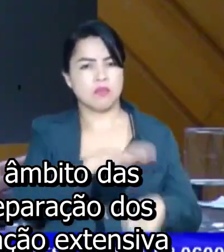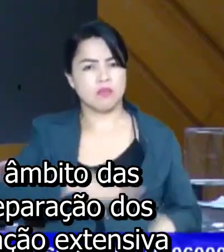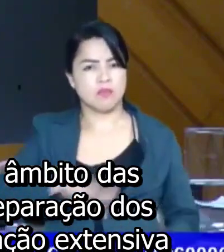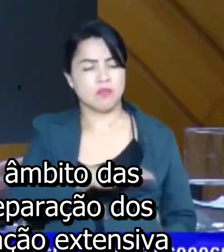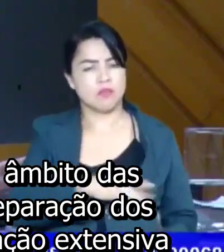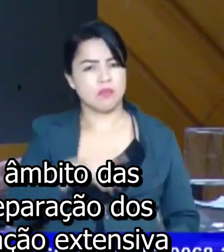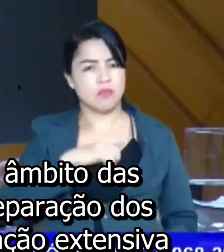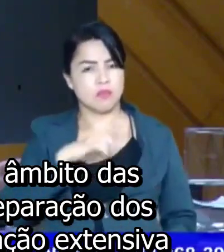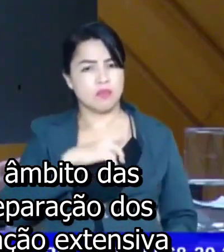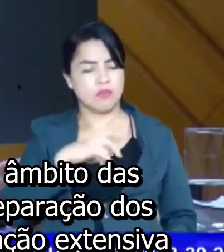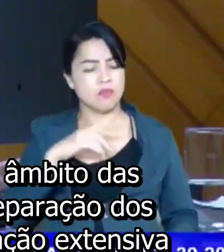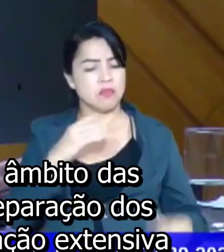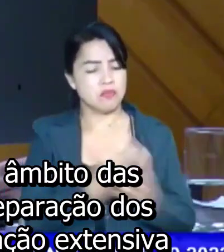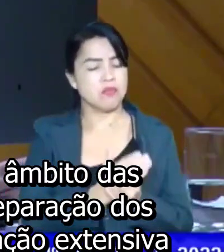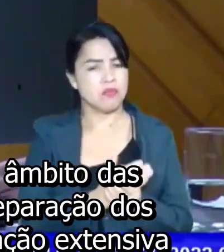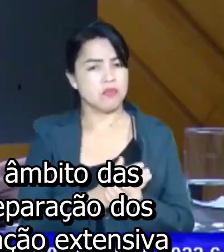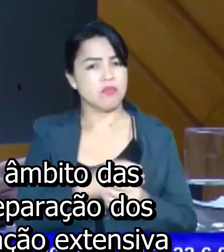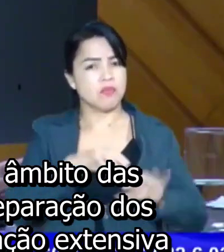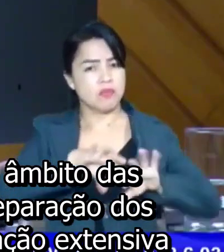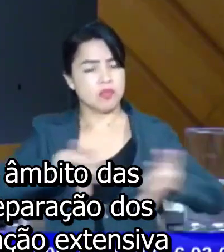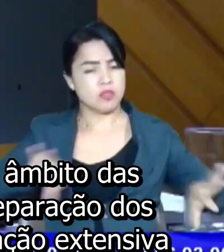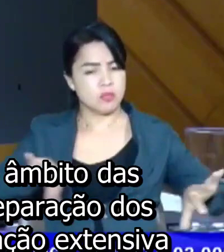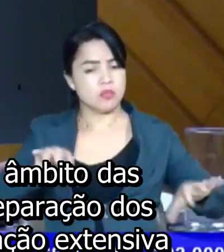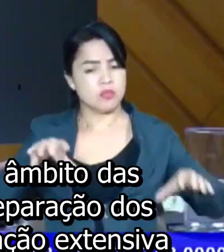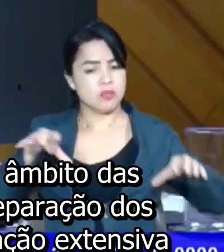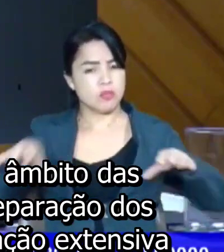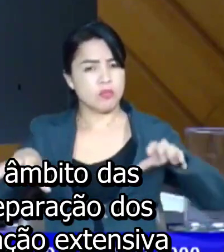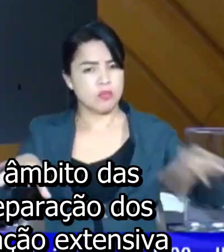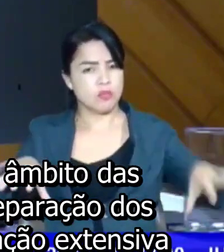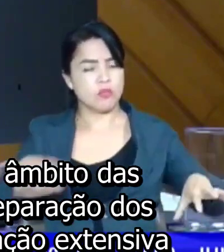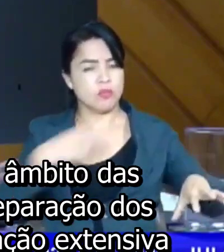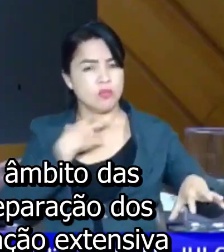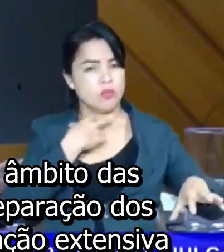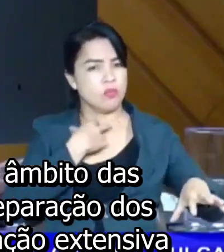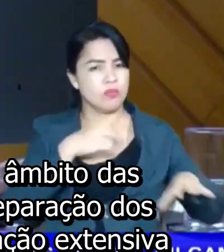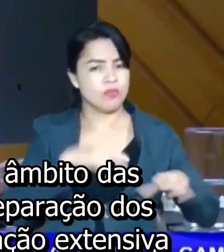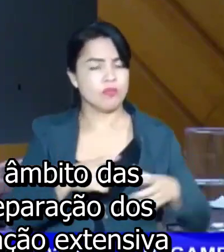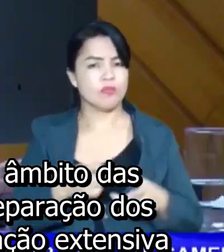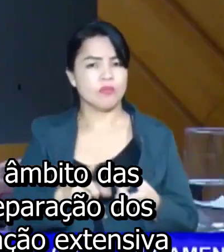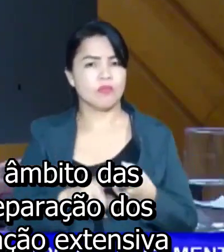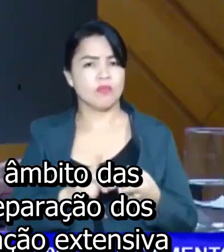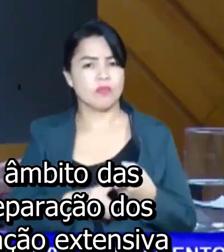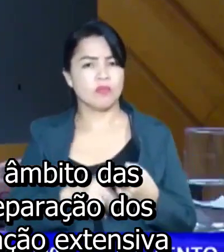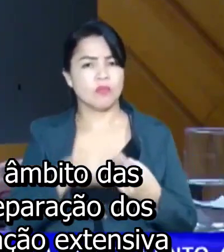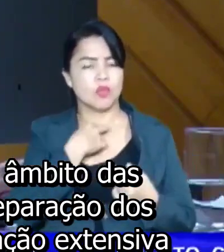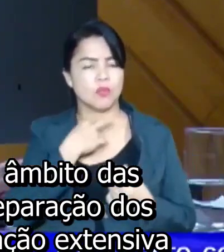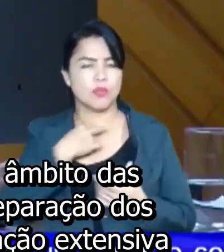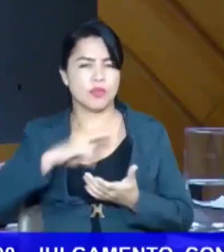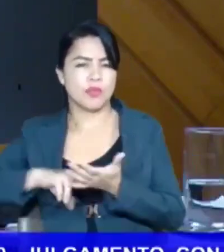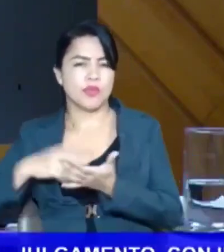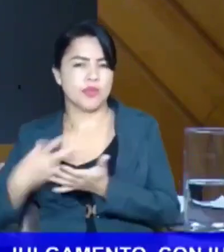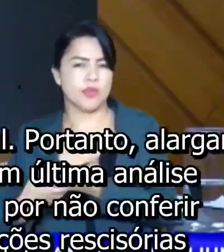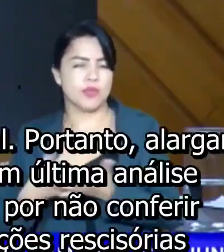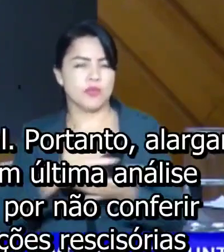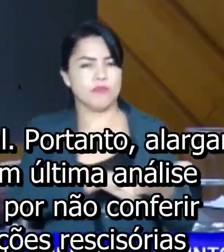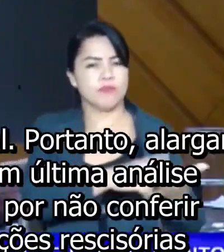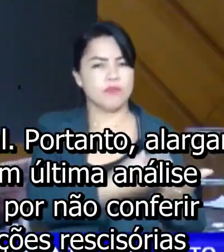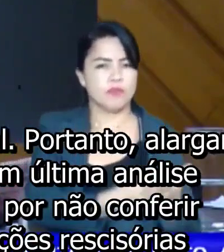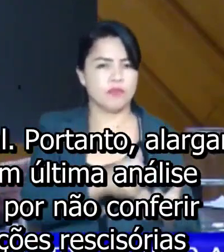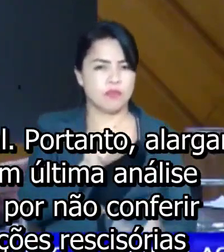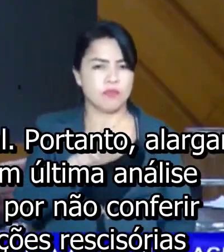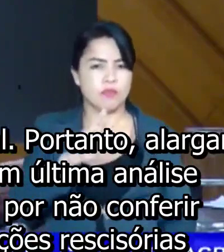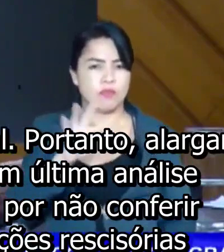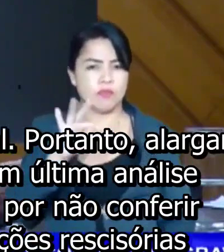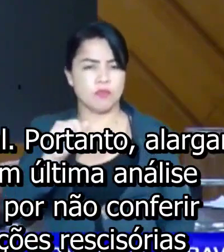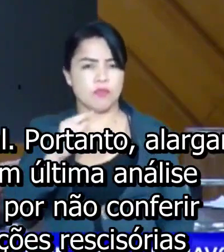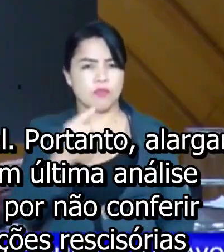sob pena de violação do princípio da separação dos poderes. Demais disso, não se trata de conferir interpretação extensiva ao artigo